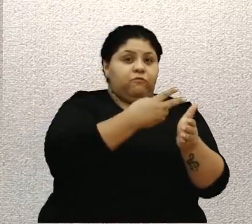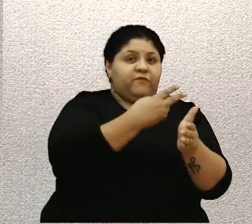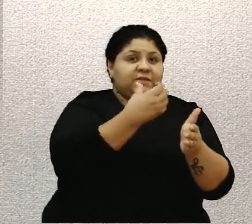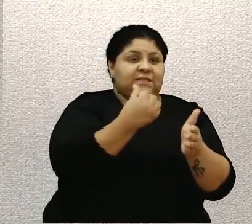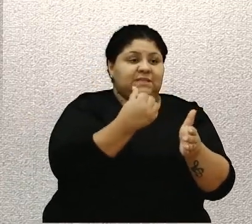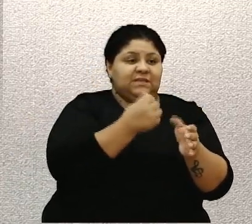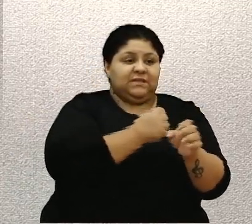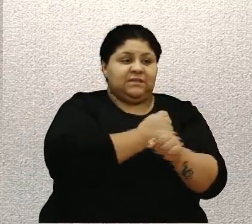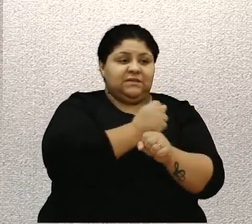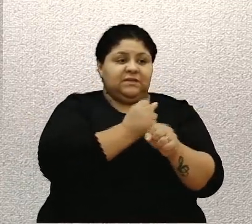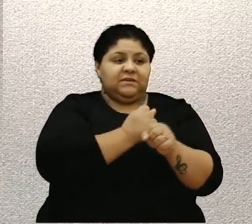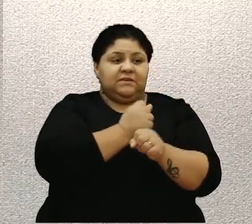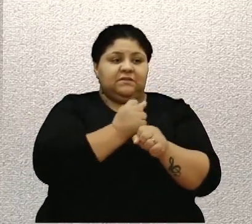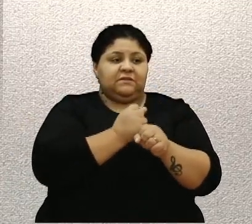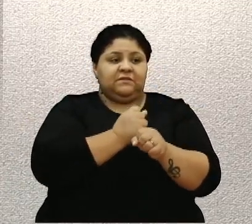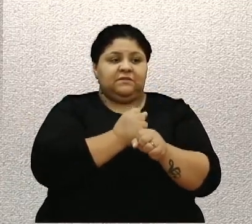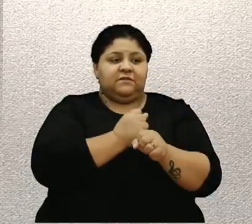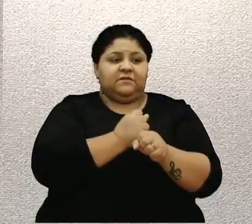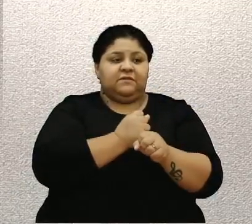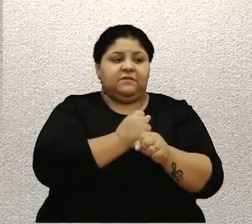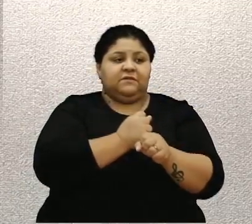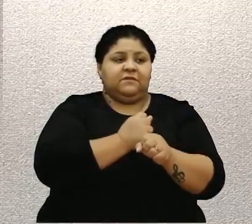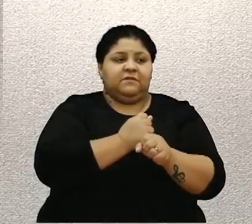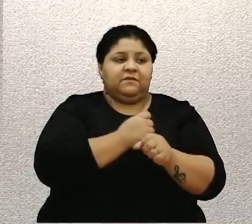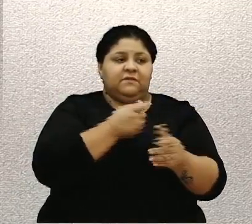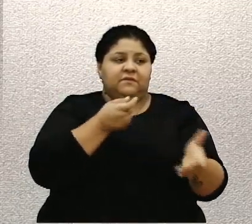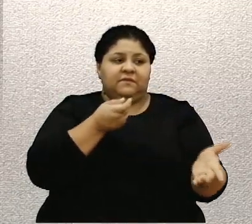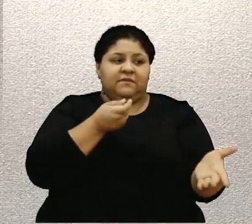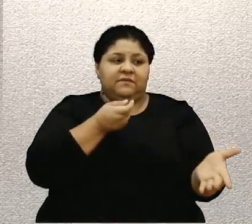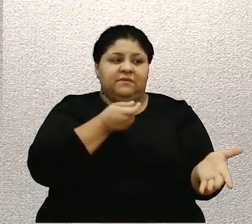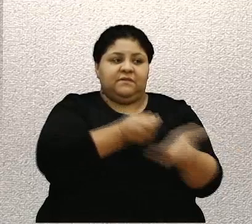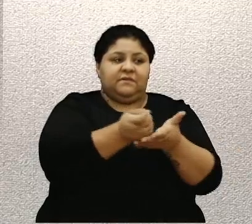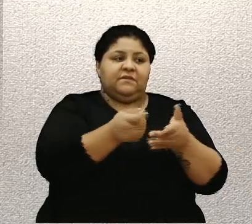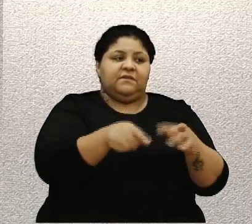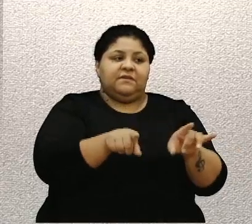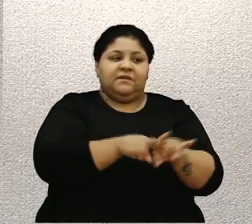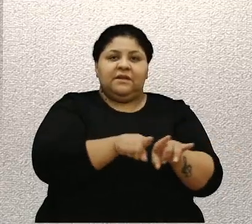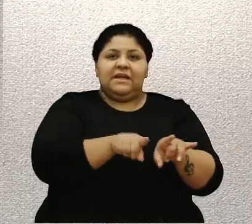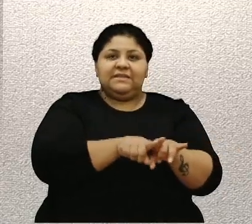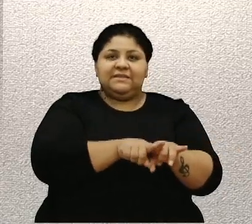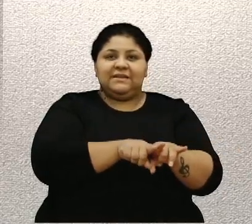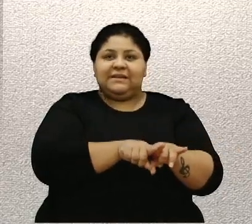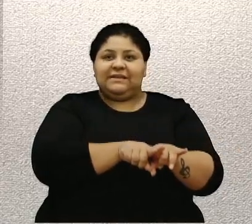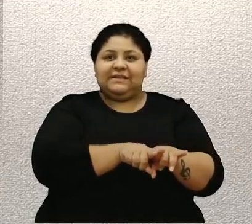vários governos passaram, pagamos 46 bi.